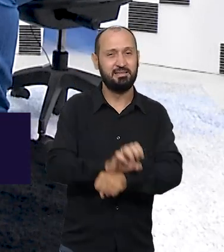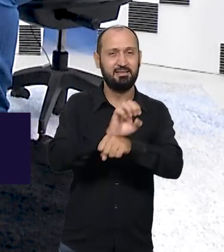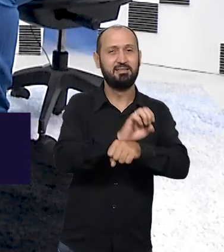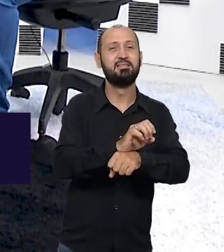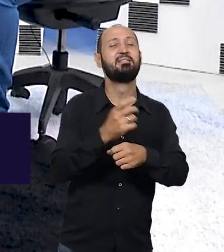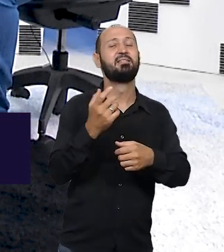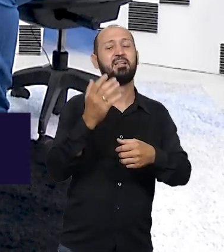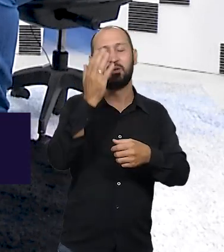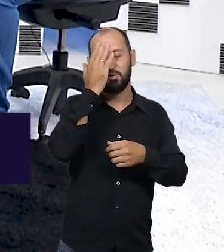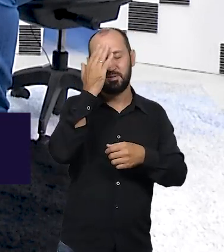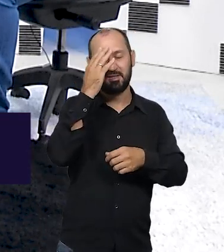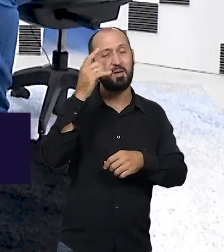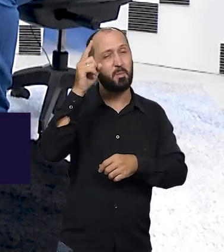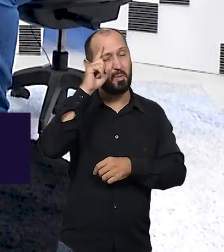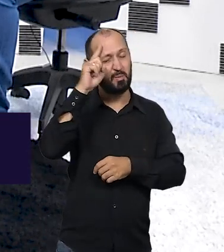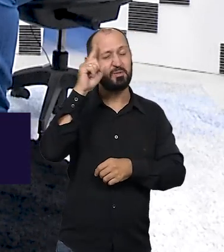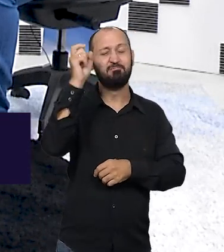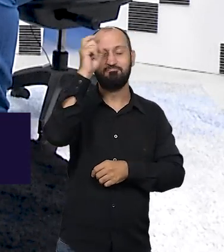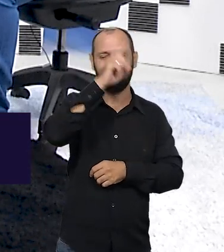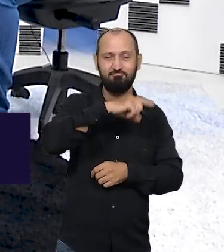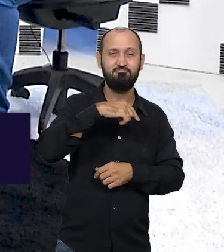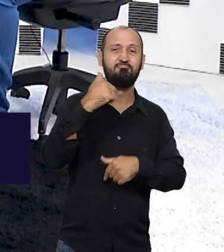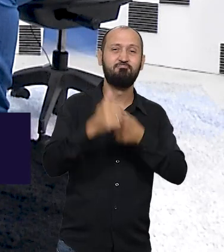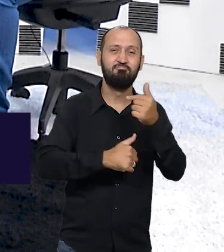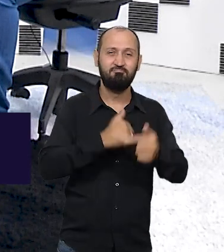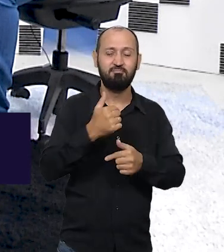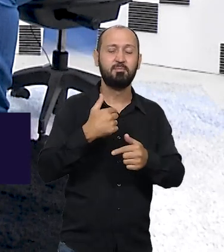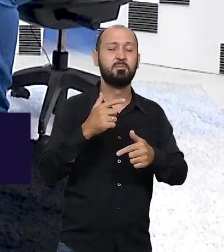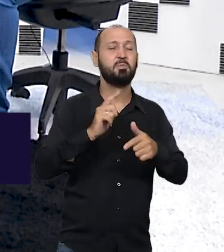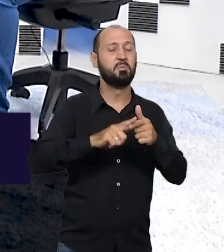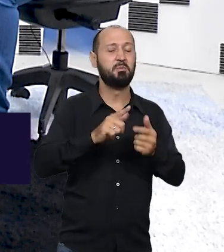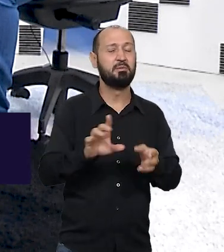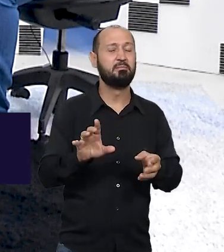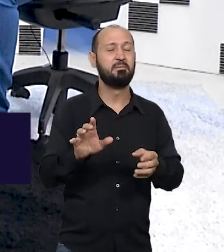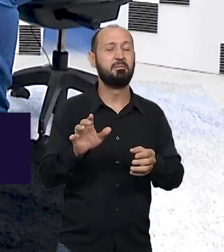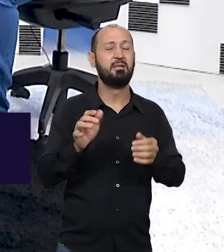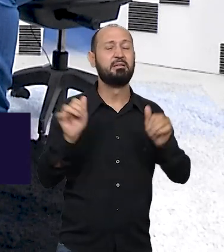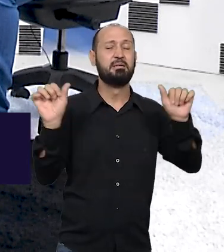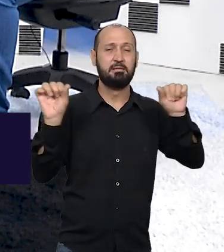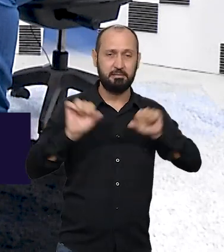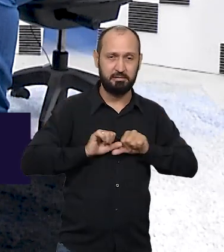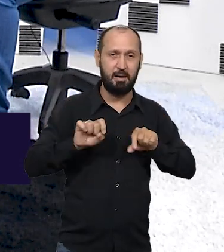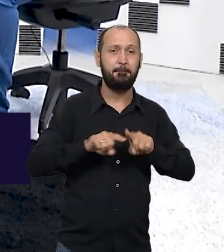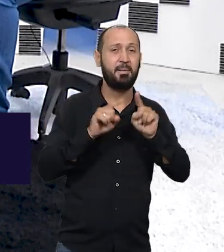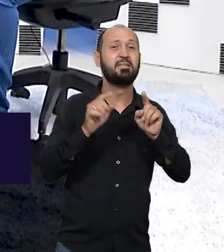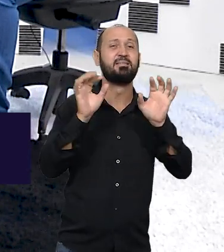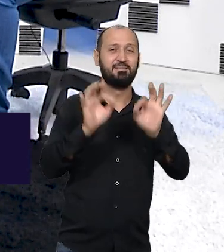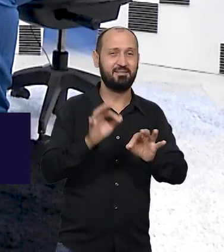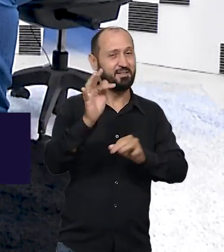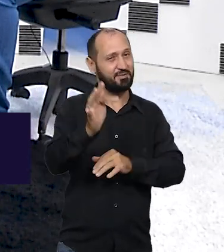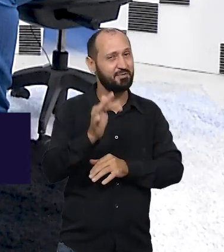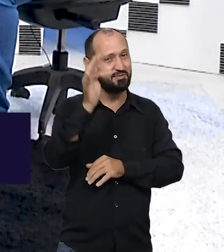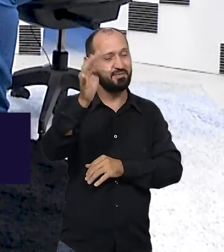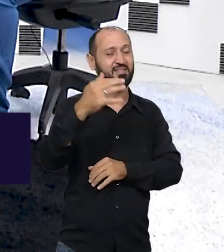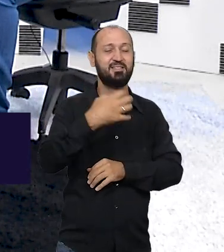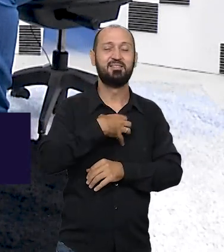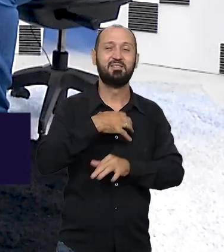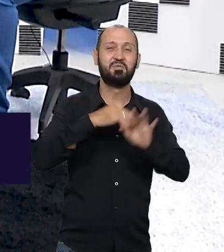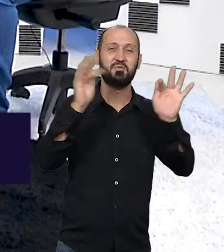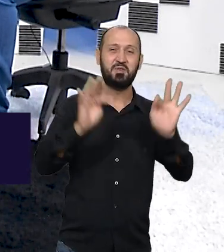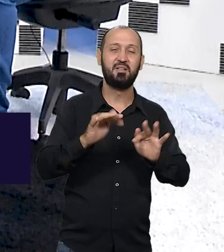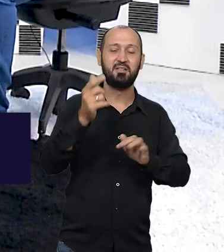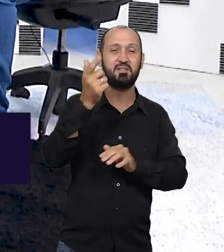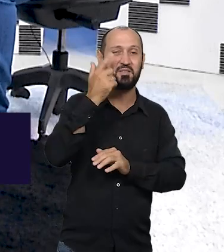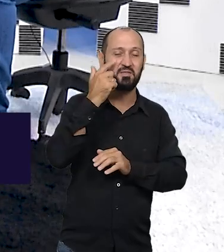rotina muito complicada, trabalha com muitas frustrações, mas que dá certo. O que mais me deixa feliz é que a gente vê